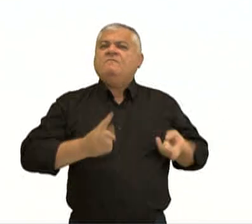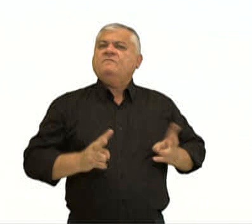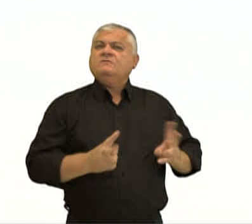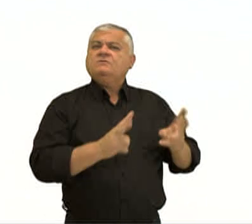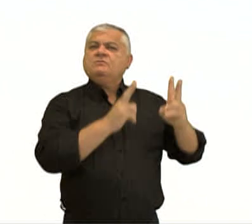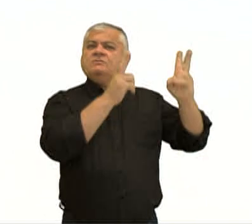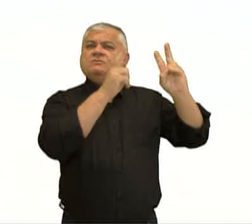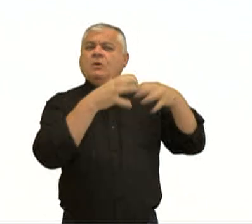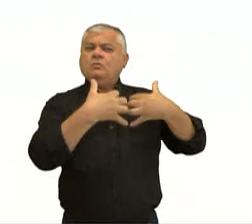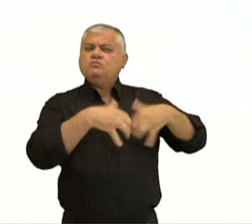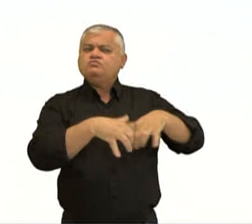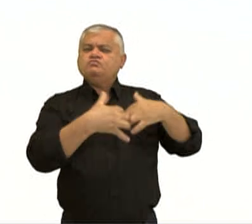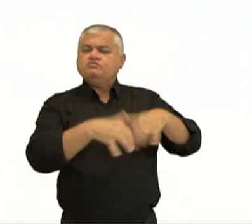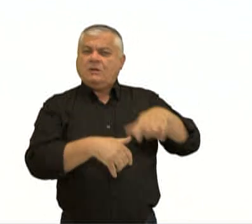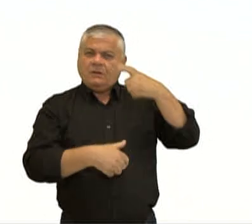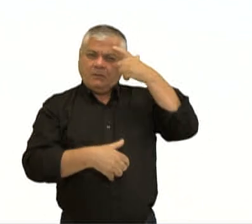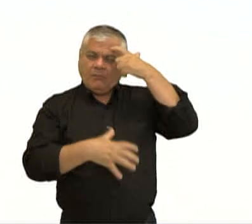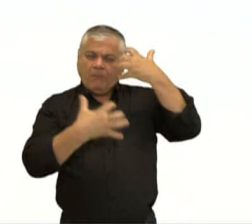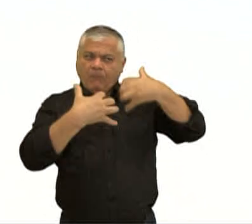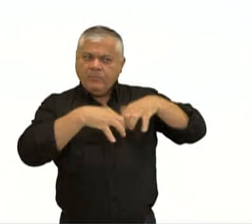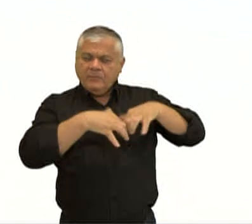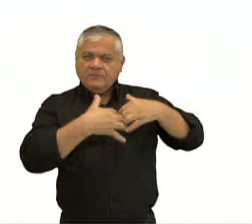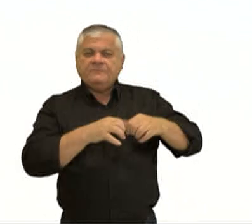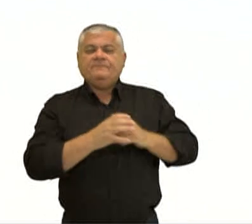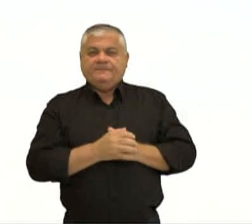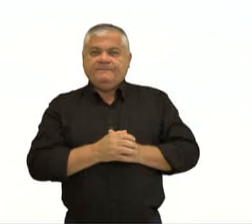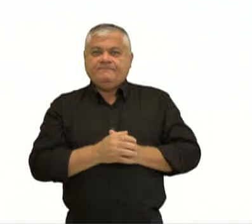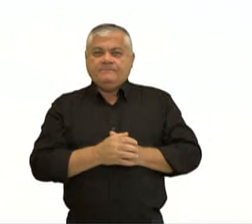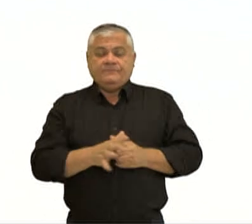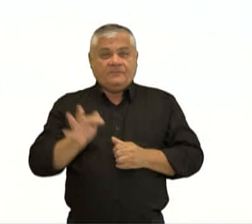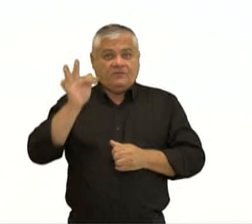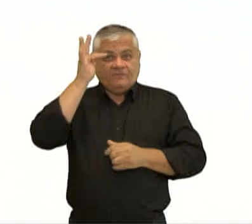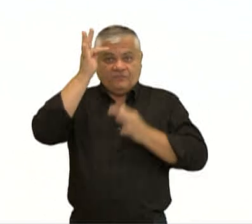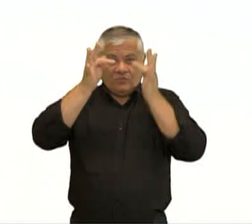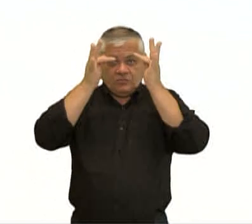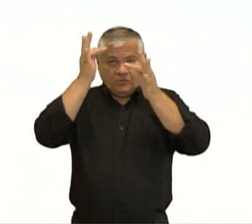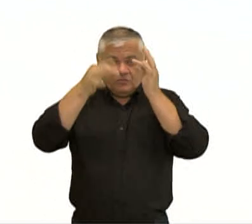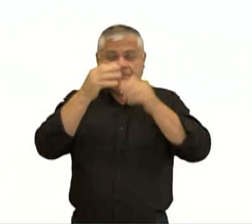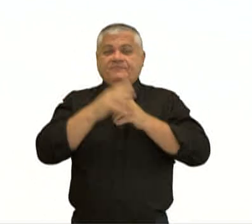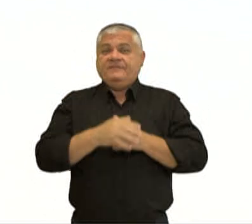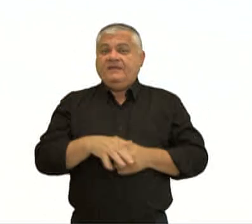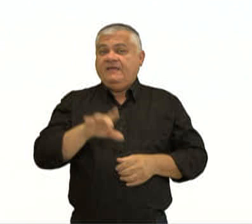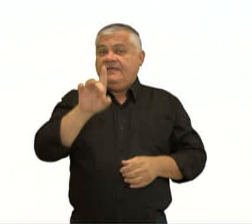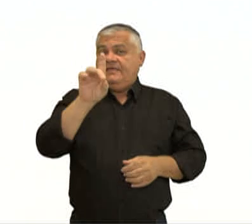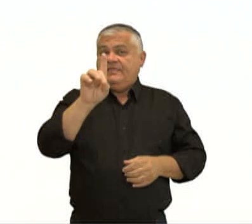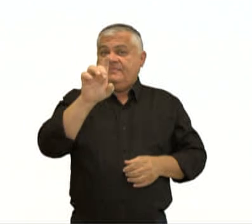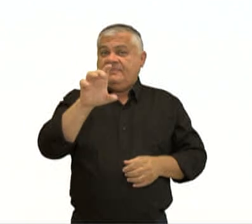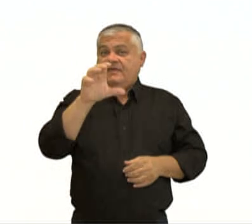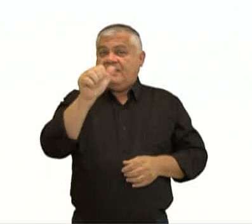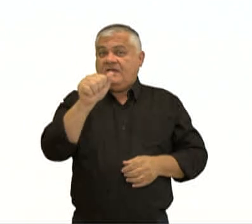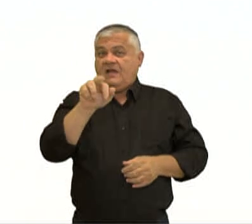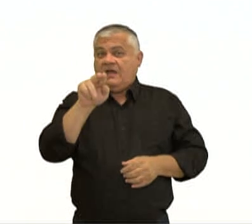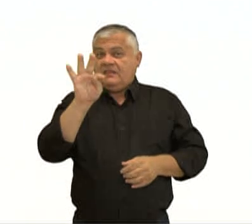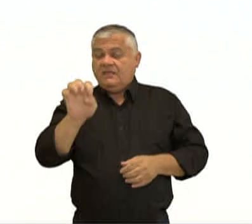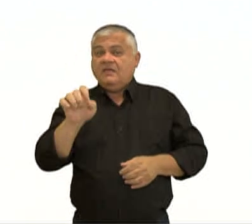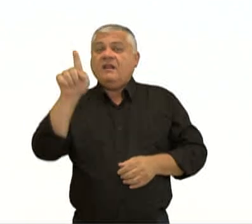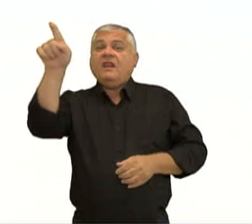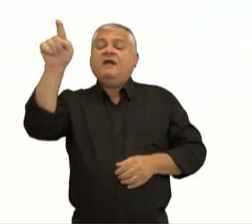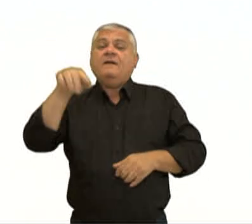do pensamento racional e científico. O filósofo e matemático René Descartes, na França